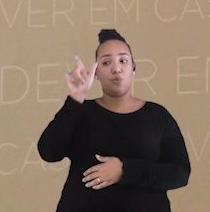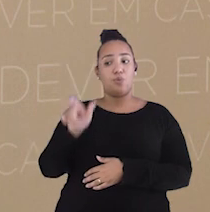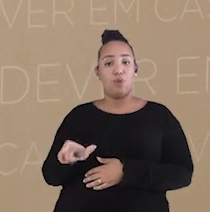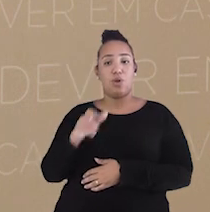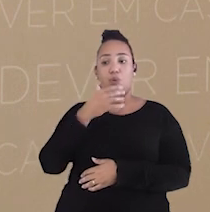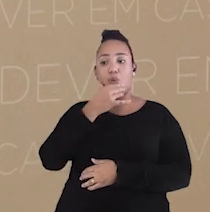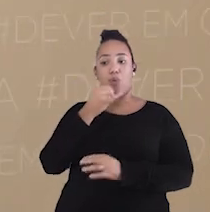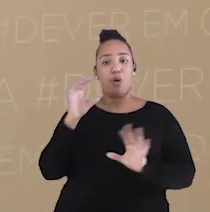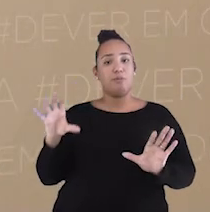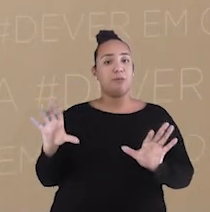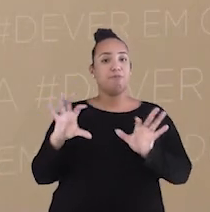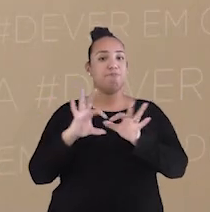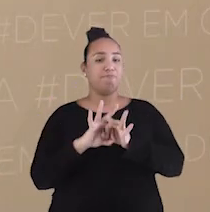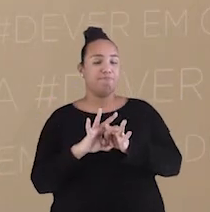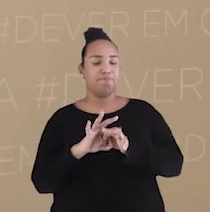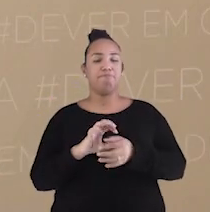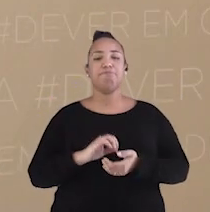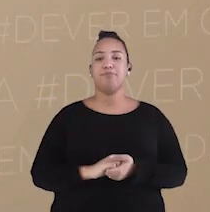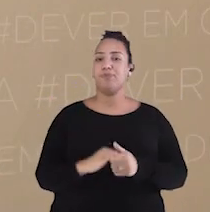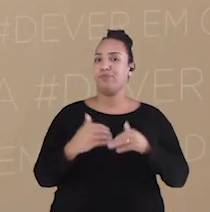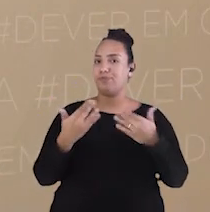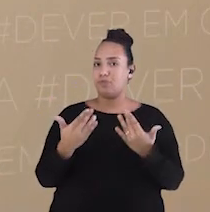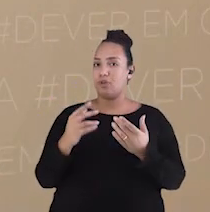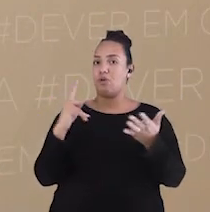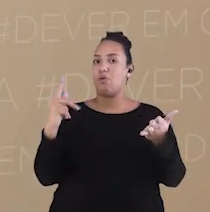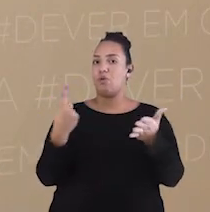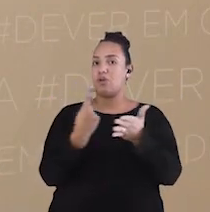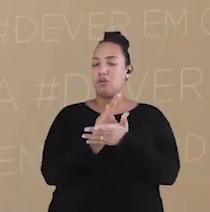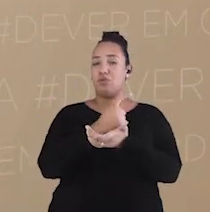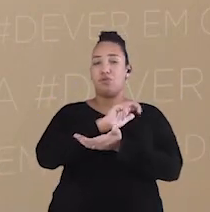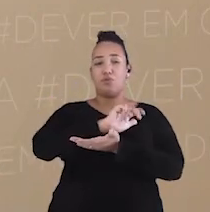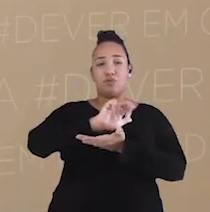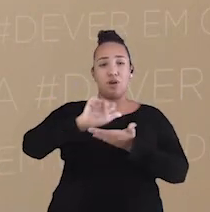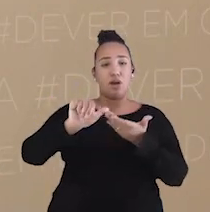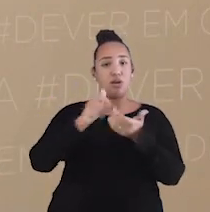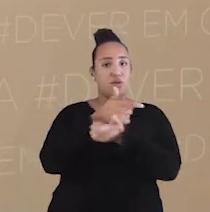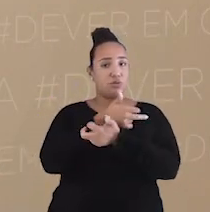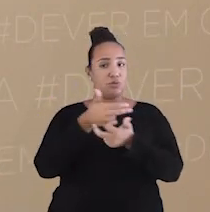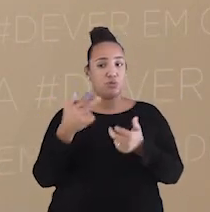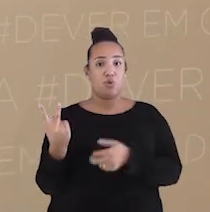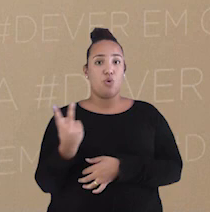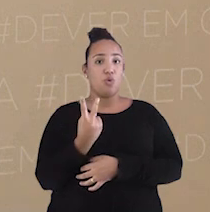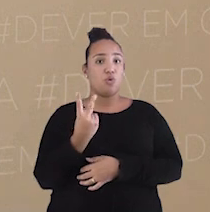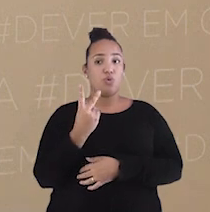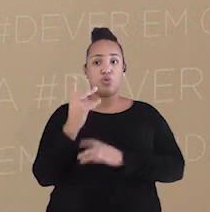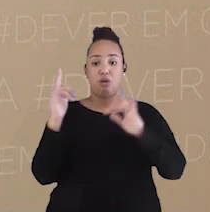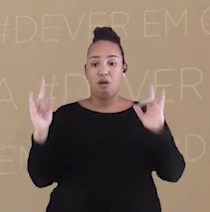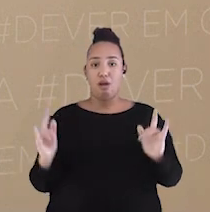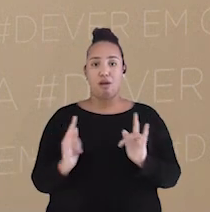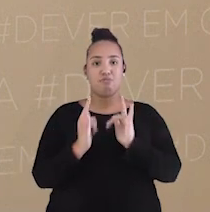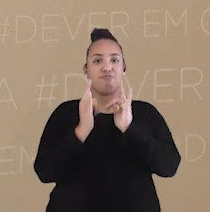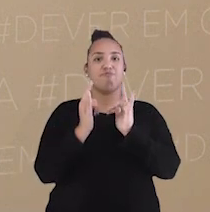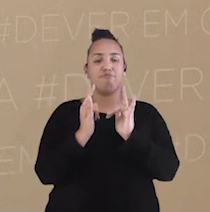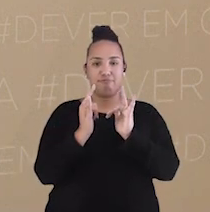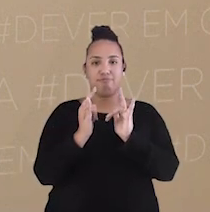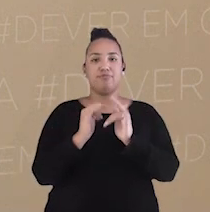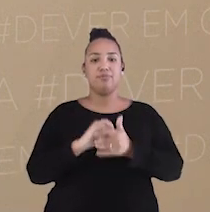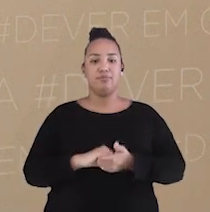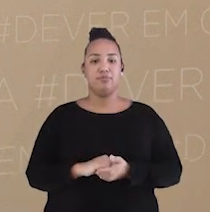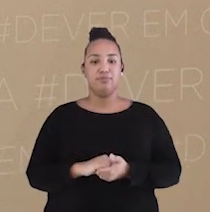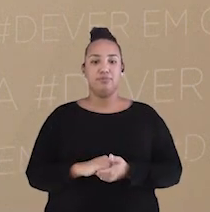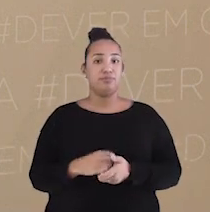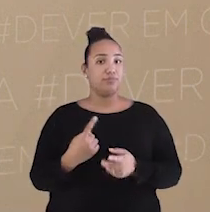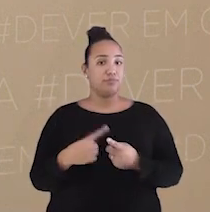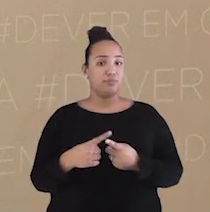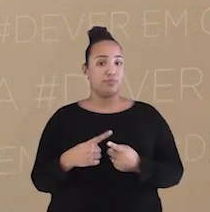forma de se vingar. De lá para cá, muita coisa aconteceu. Cortés e Malinche se apaixonaram. O exército de Cortés